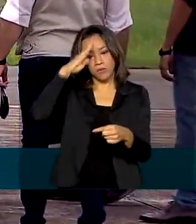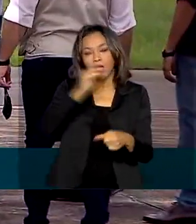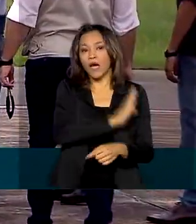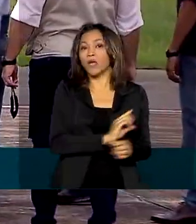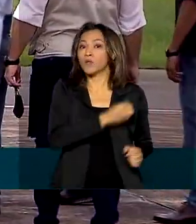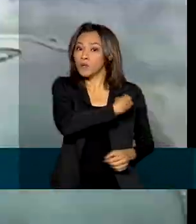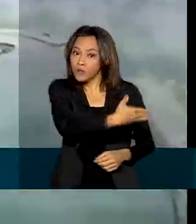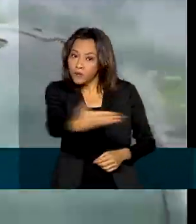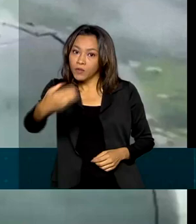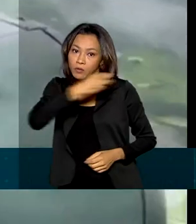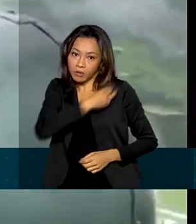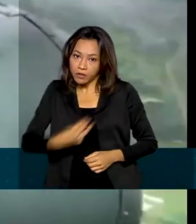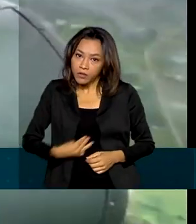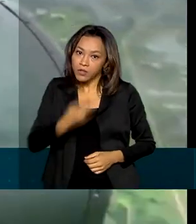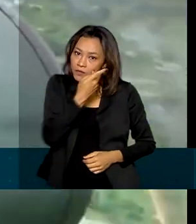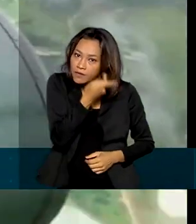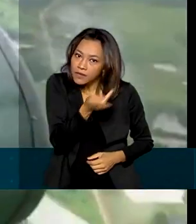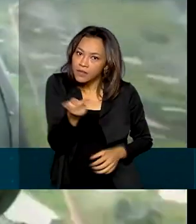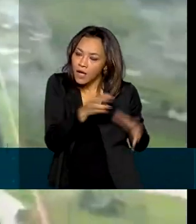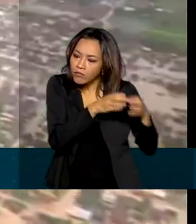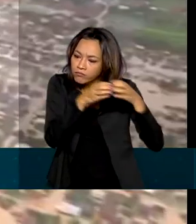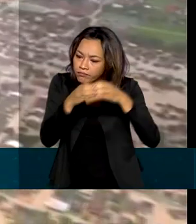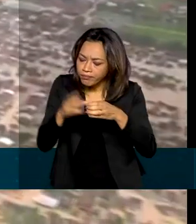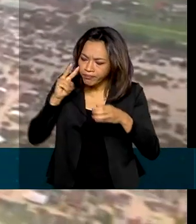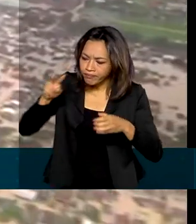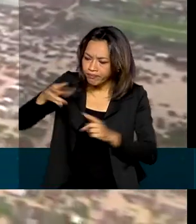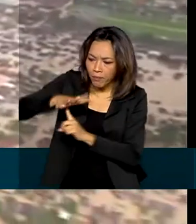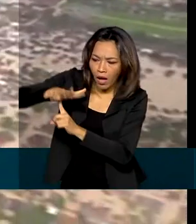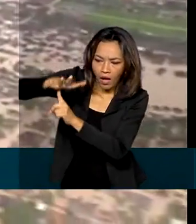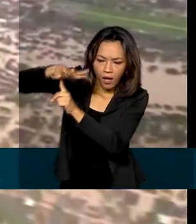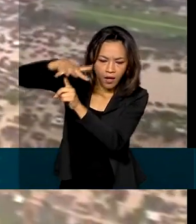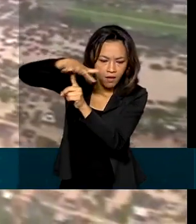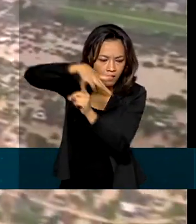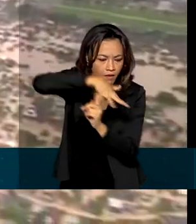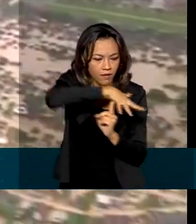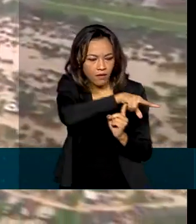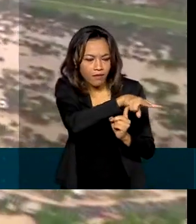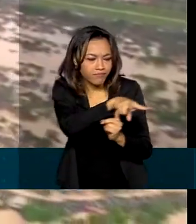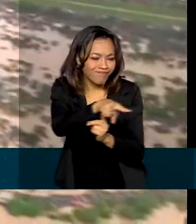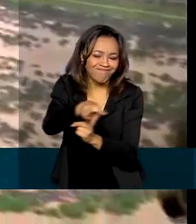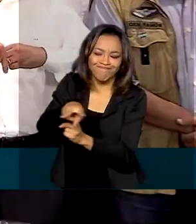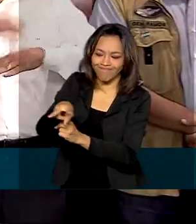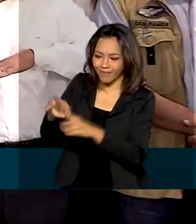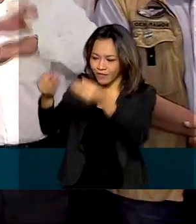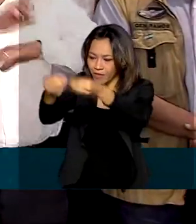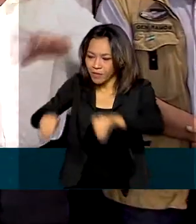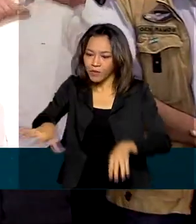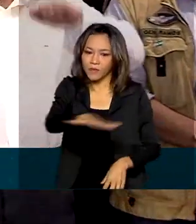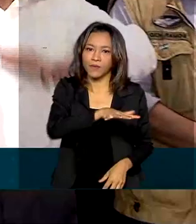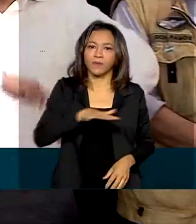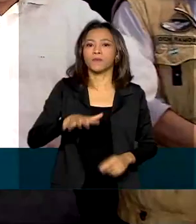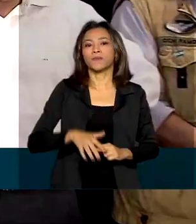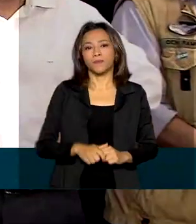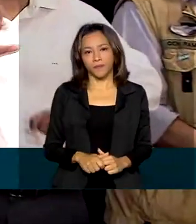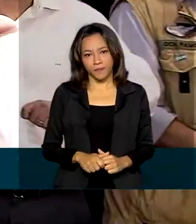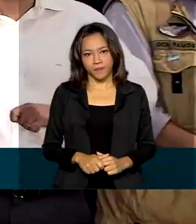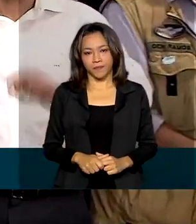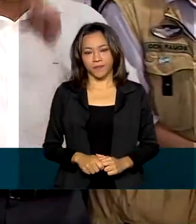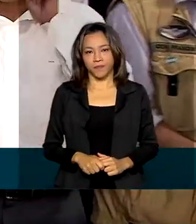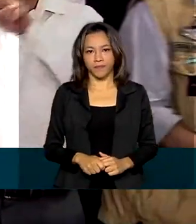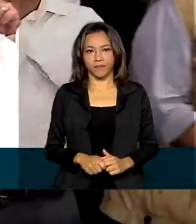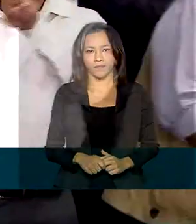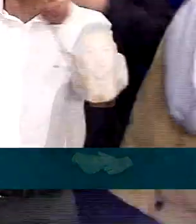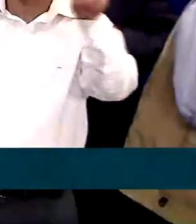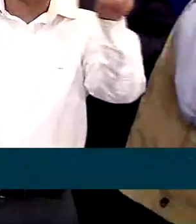visitaram a região. Eles fizeram um sobrevoo às regiões afetadas pelas enchentes. Logicamente que as condições hoje são